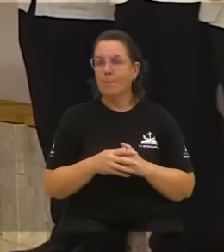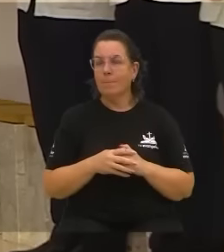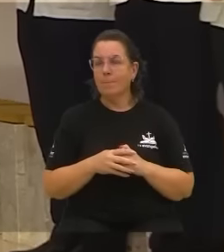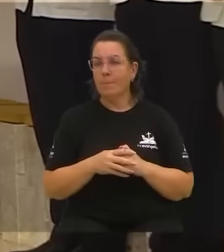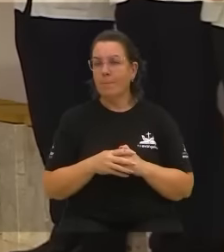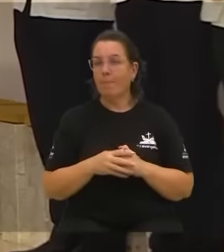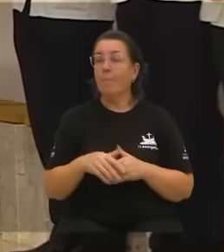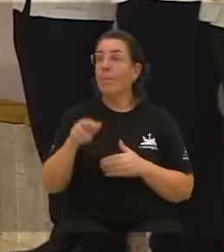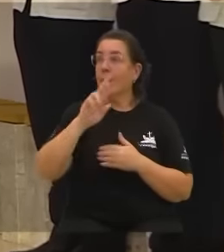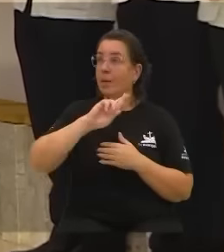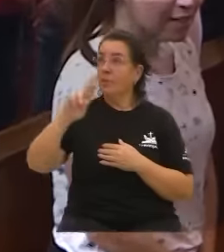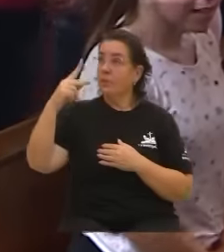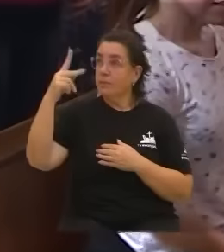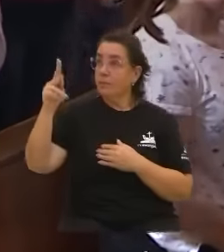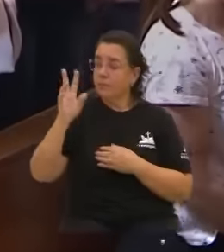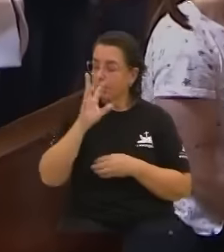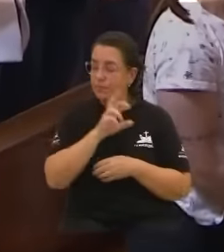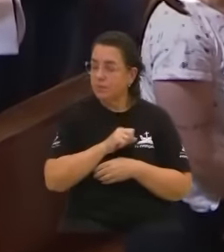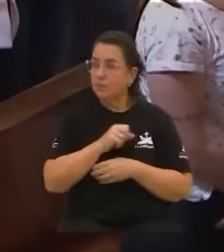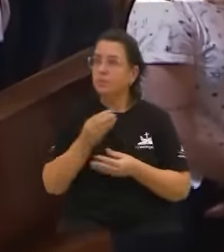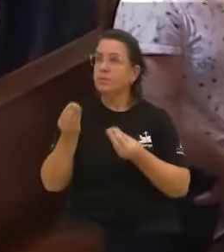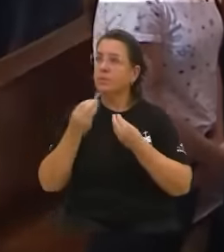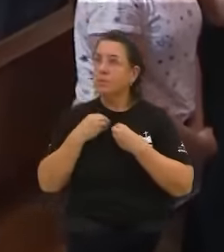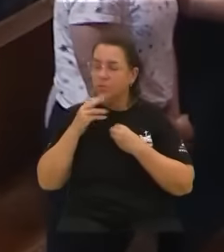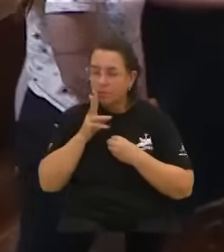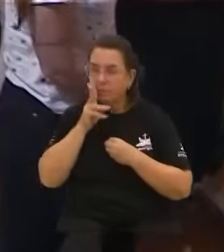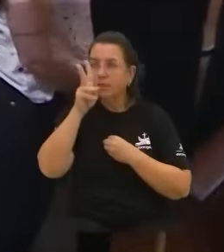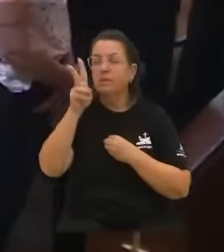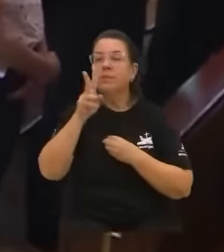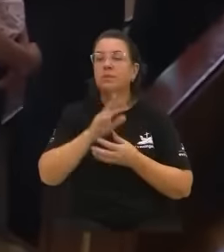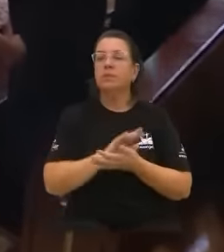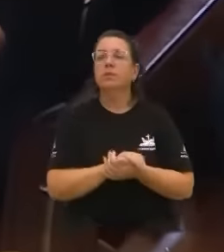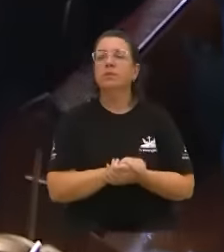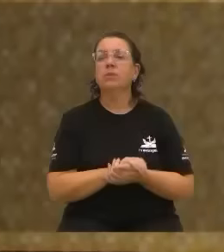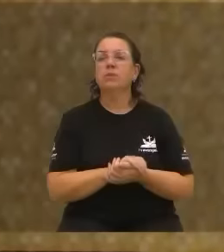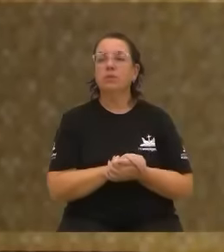amor, todos. Fortalecei-nos, Senhor, em vosso amor.